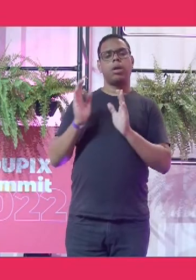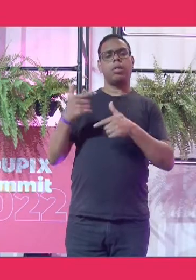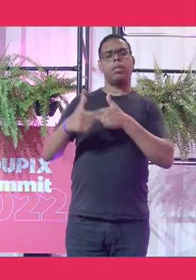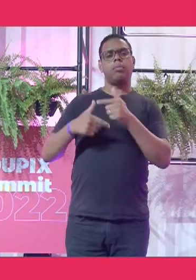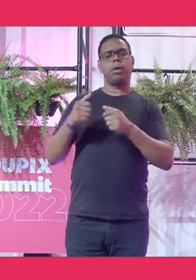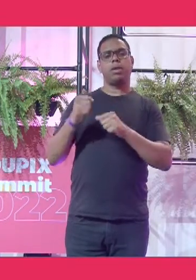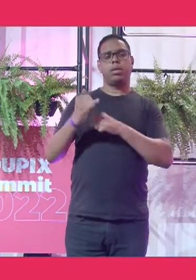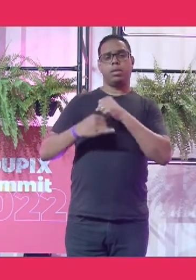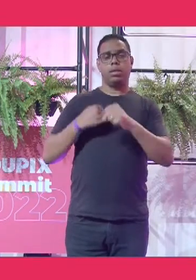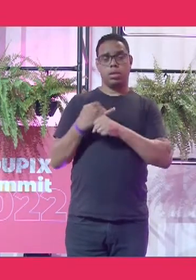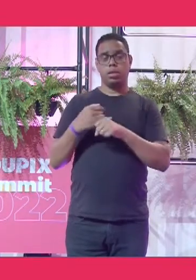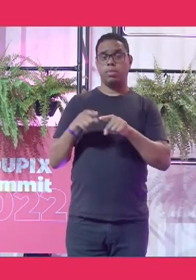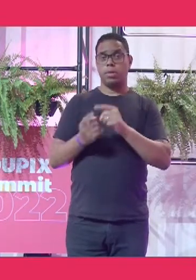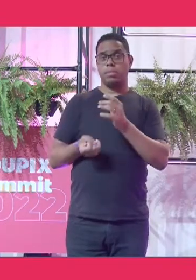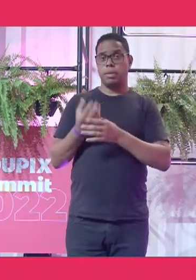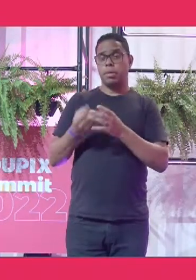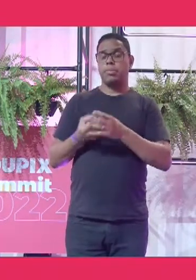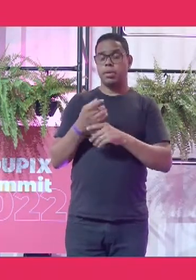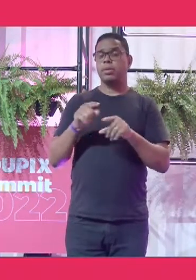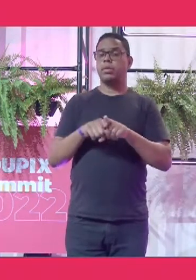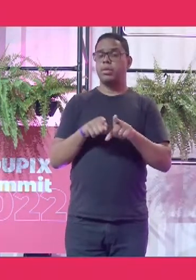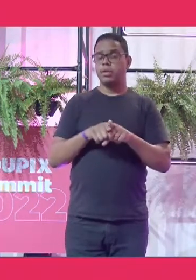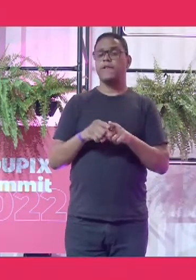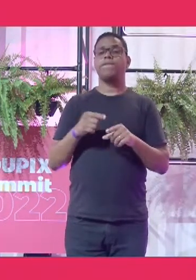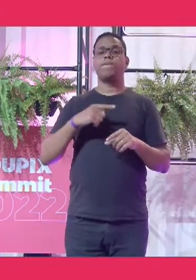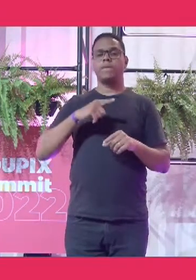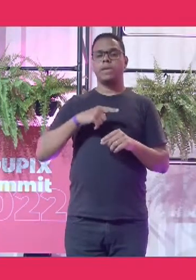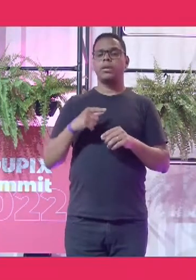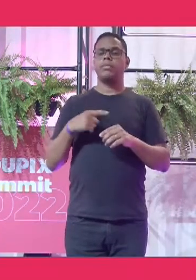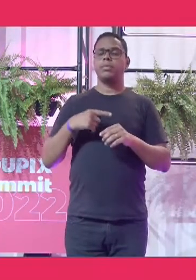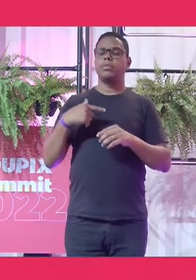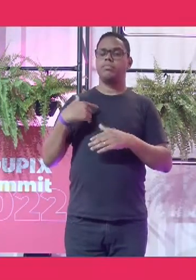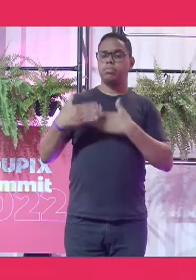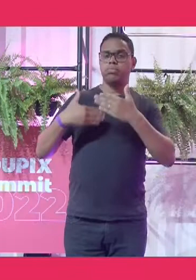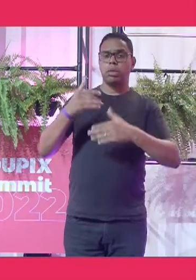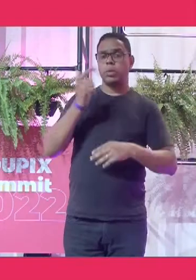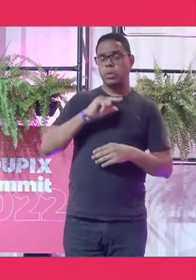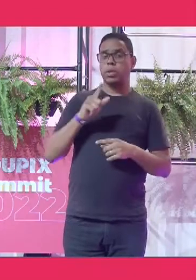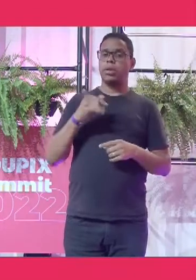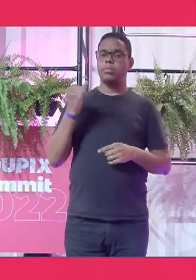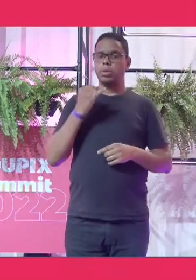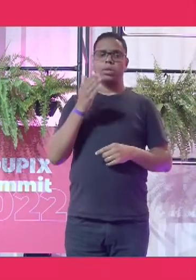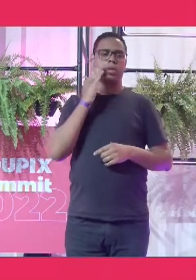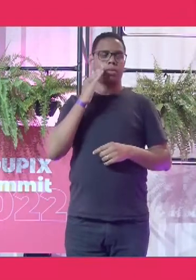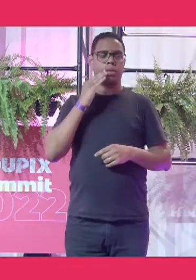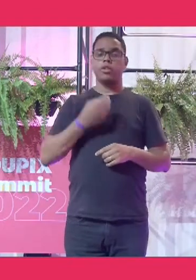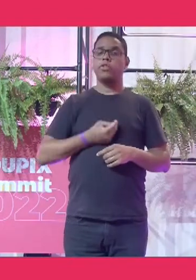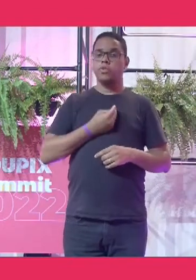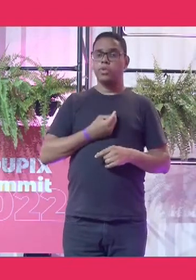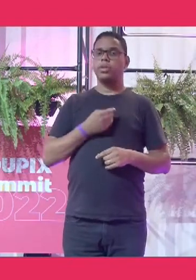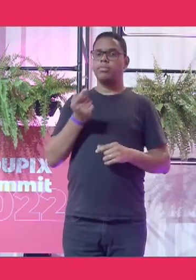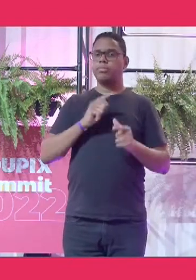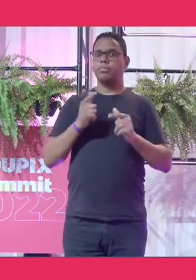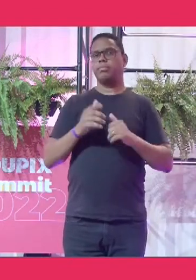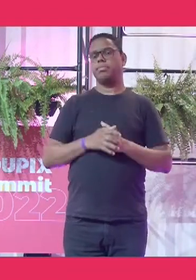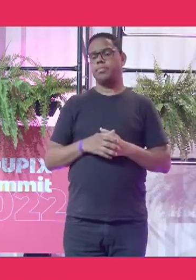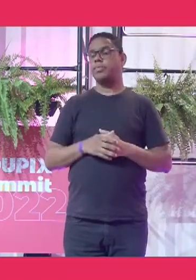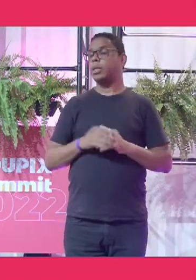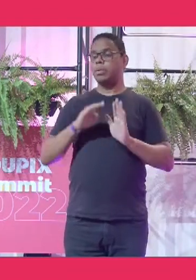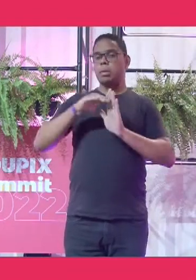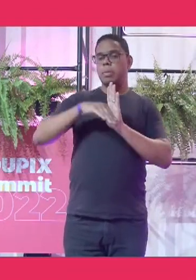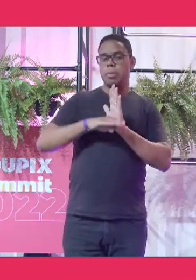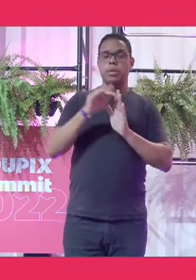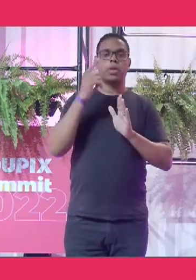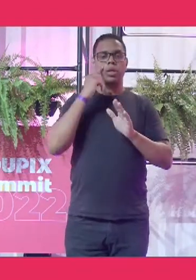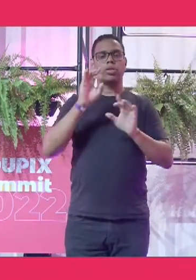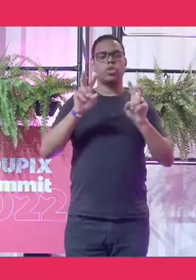e mais criadores também que vão ter uma carreira próspera e tal, é importante saber que a vida tem esses ciclos, né? Não é só